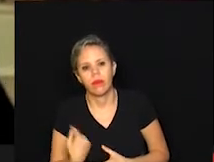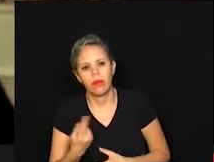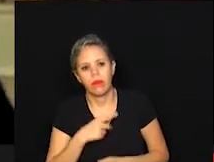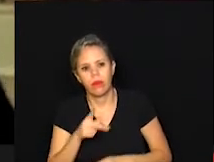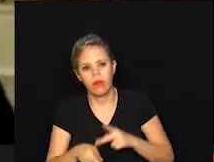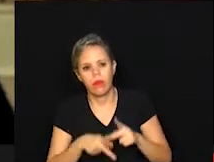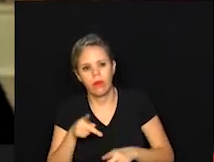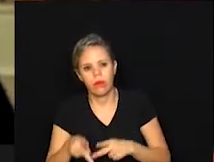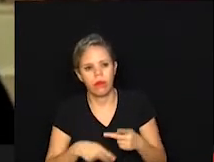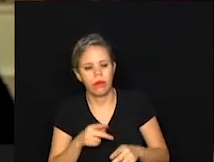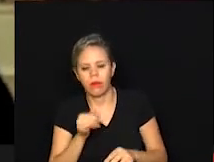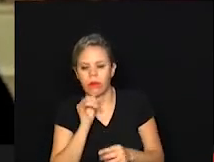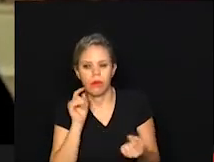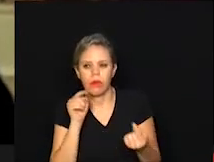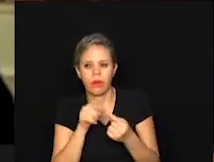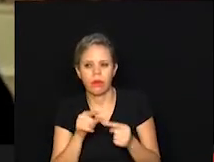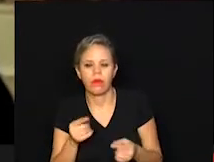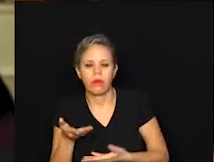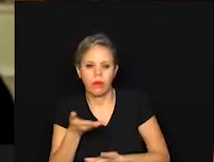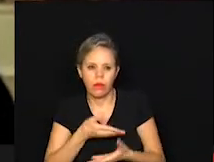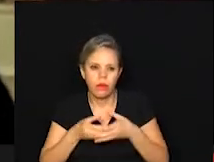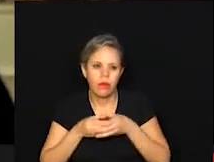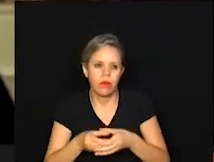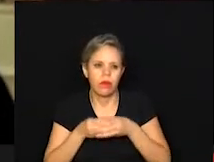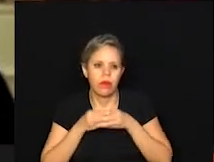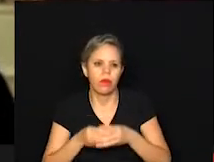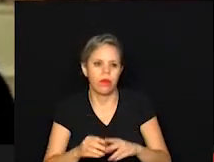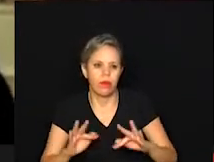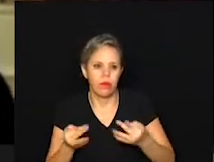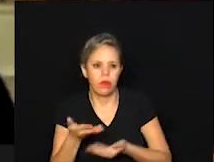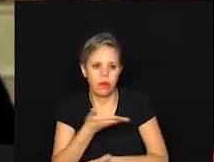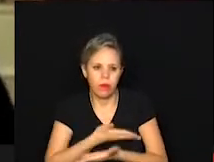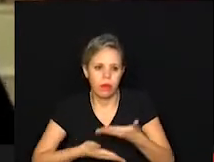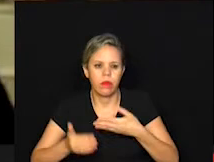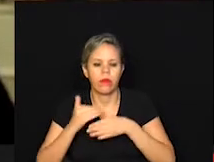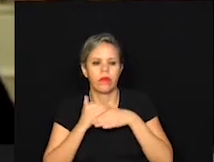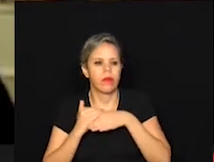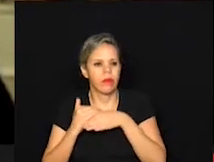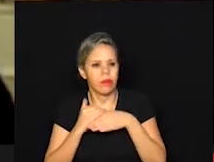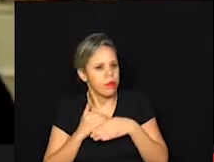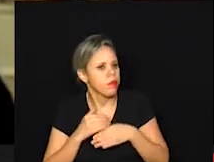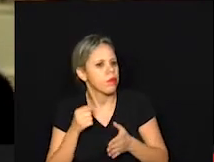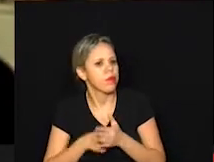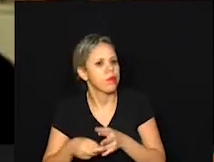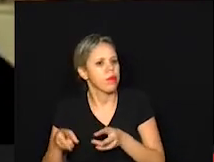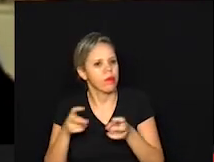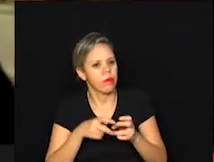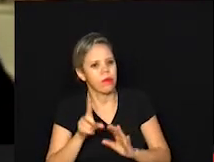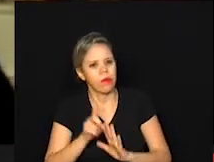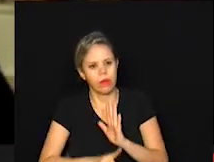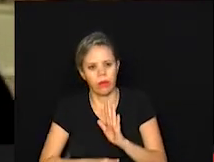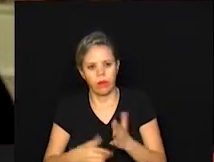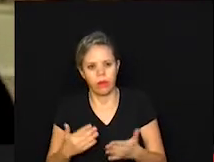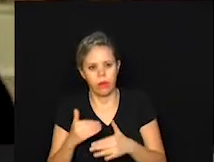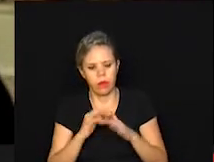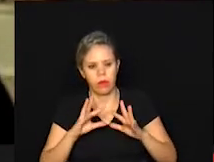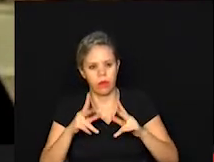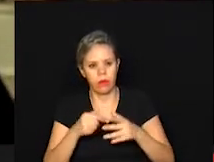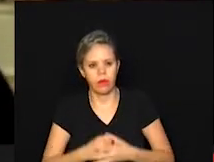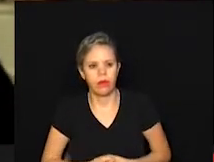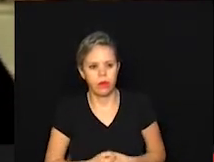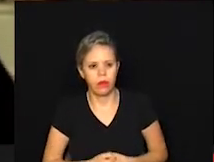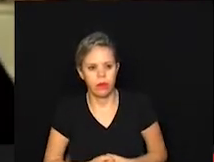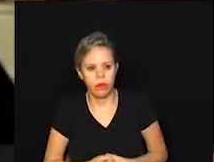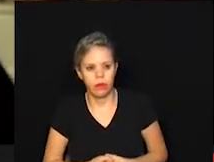população, no sentido da convivência fraterna, da igualdade, da percepção do direito igual para todos.